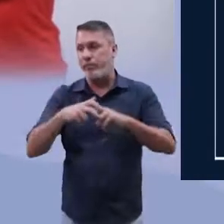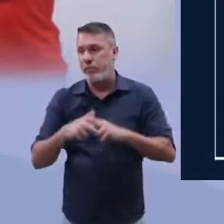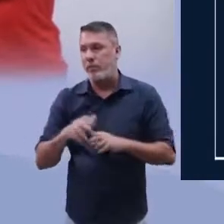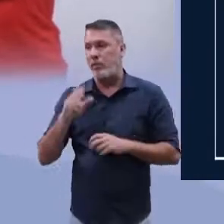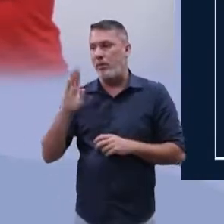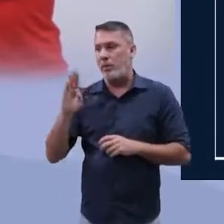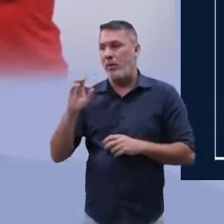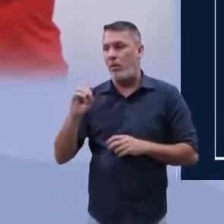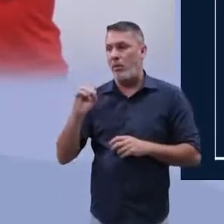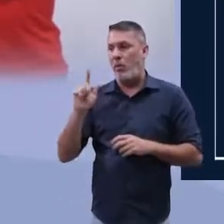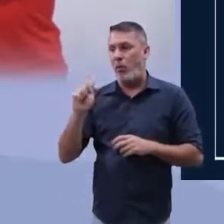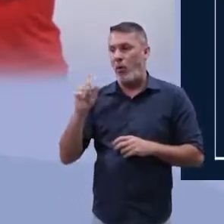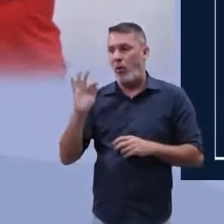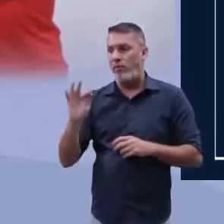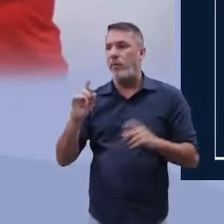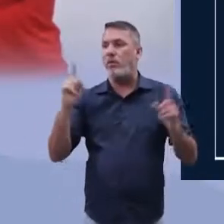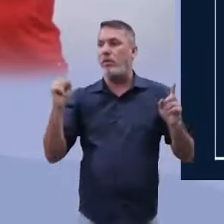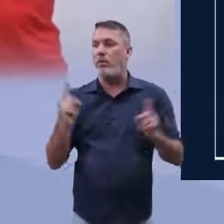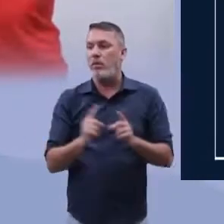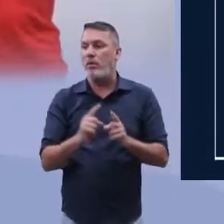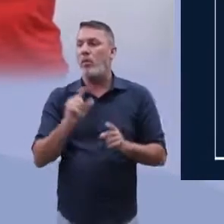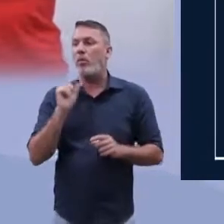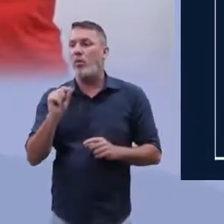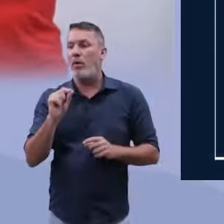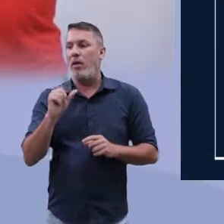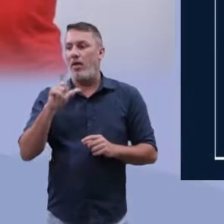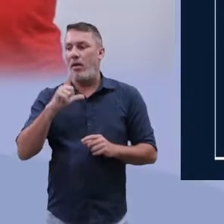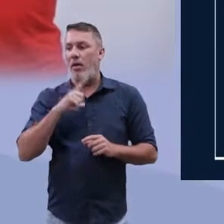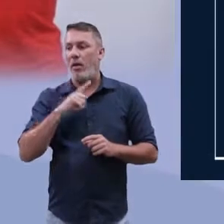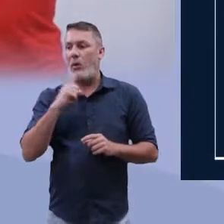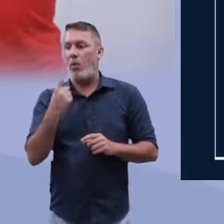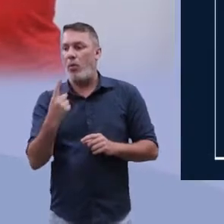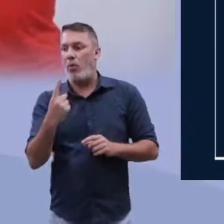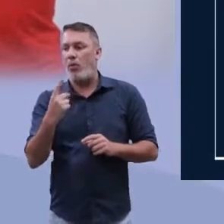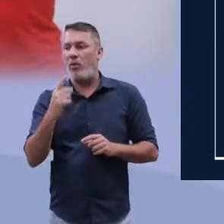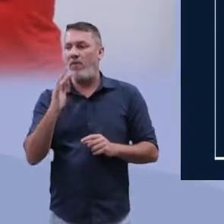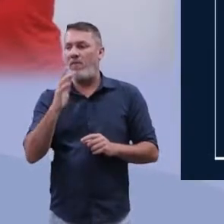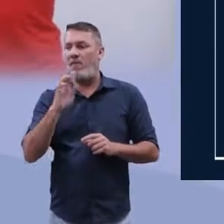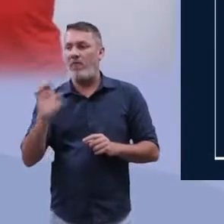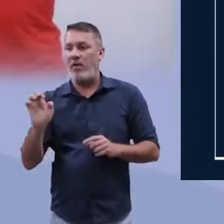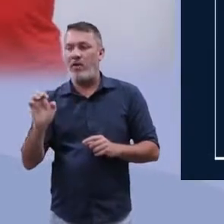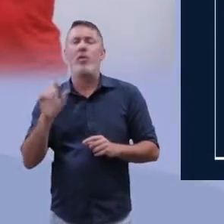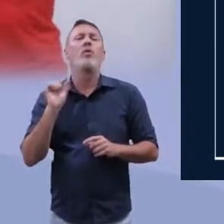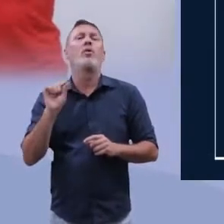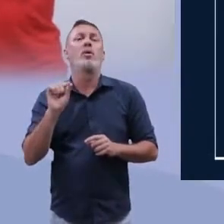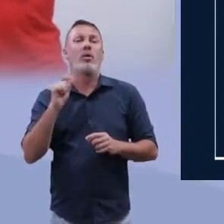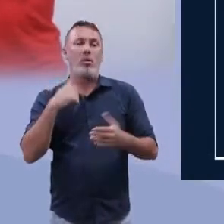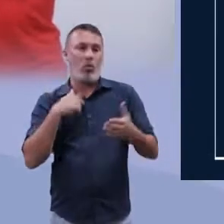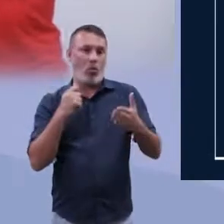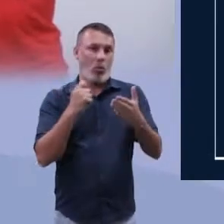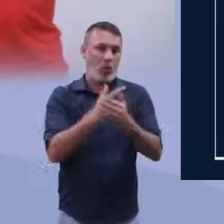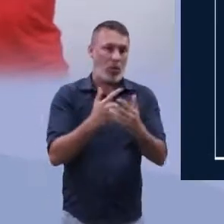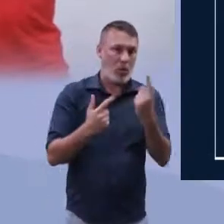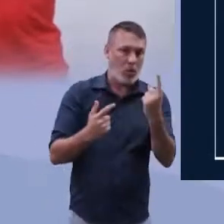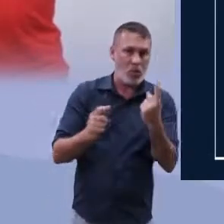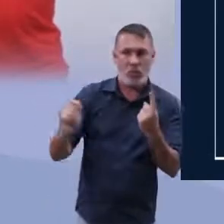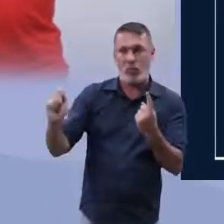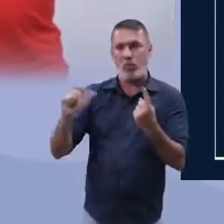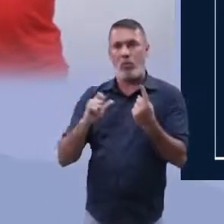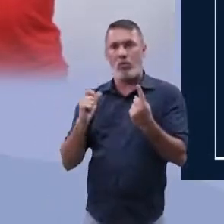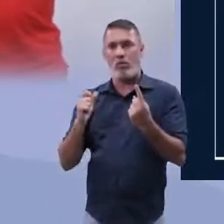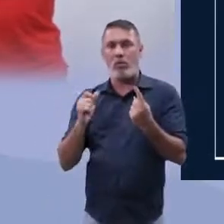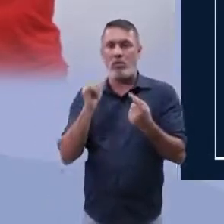Bog-off é uma expressão em inglês que quer dizer buy one, get one free. Então, você compra um e leva o